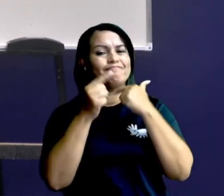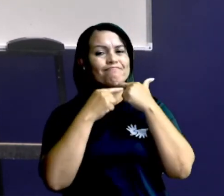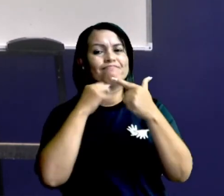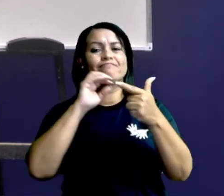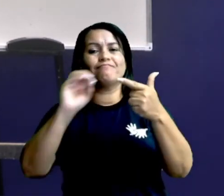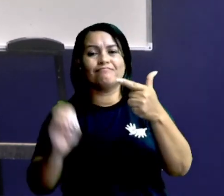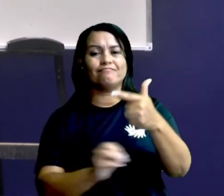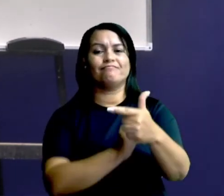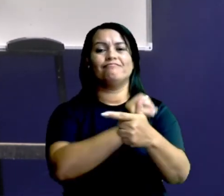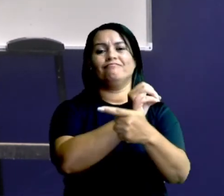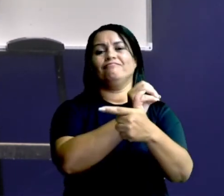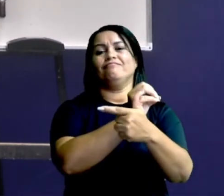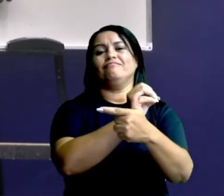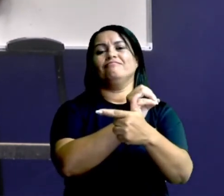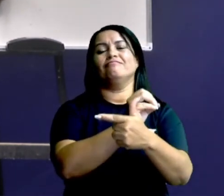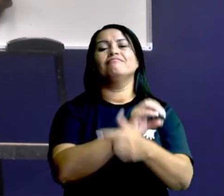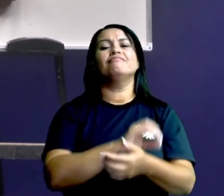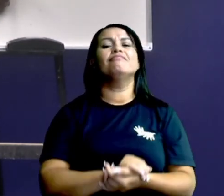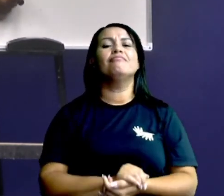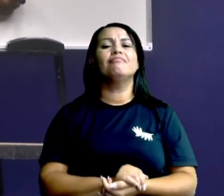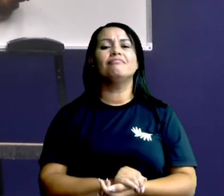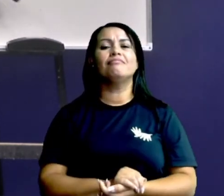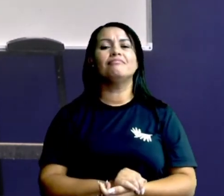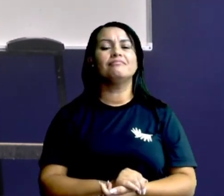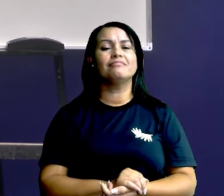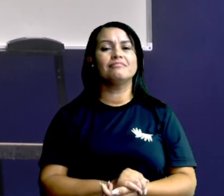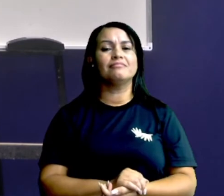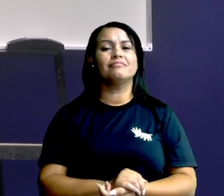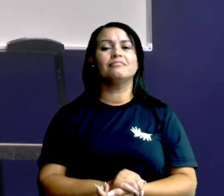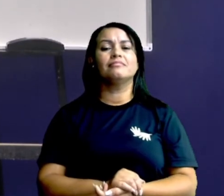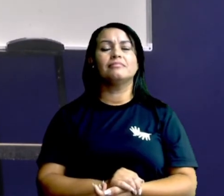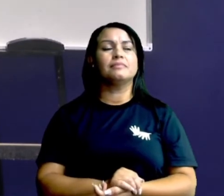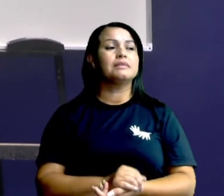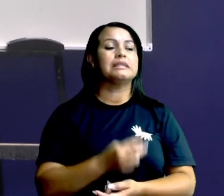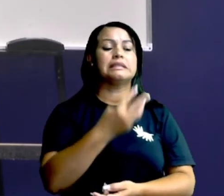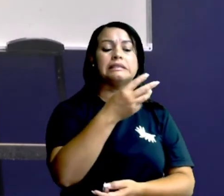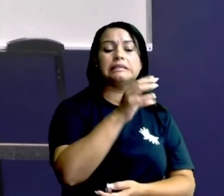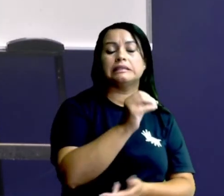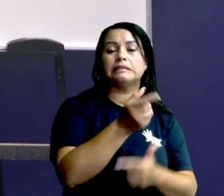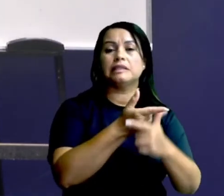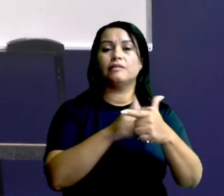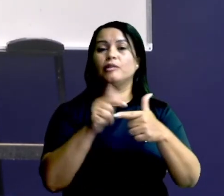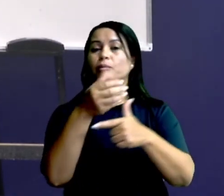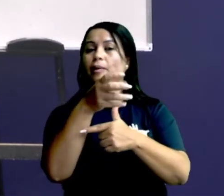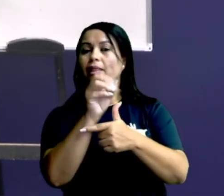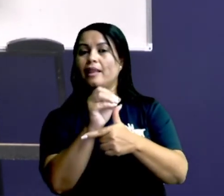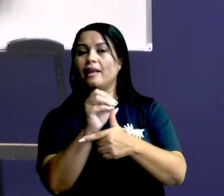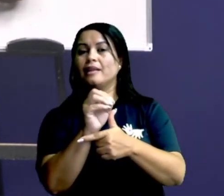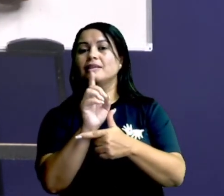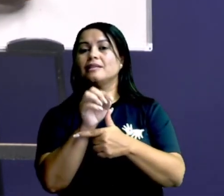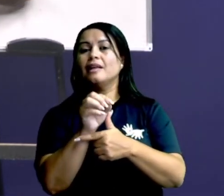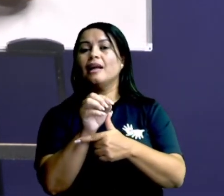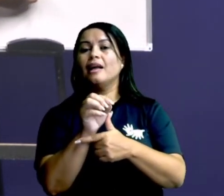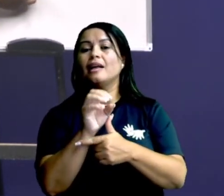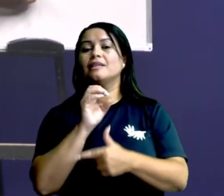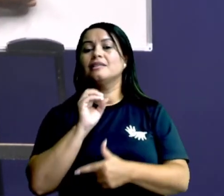Não, eu vou acrescentar o 0. Daí acrescentei aqui também. 30 dividido por 10